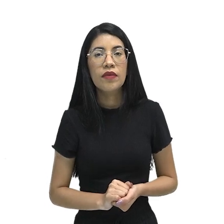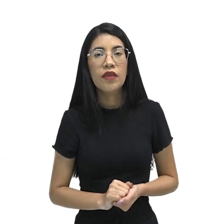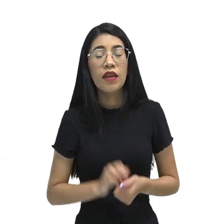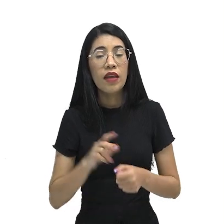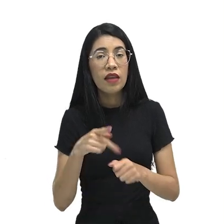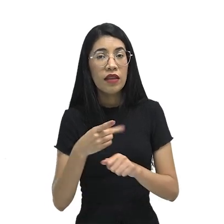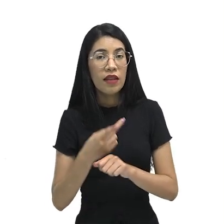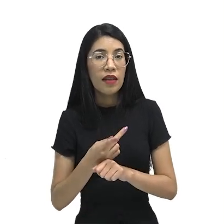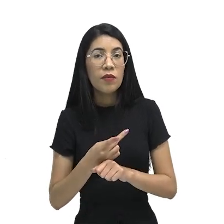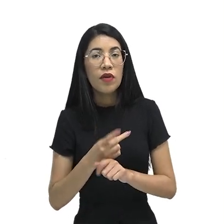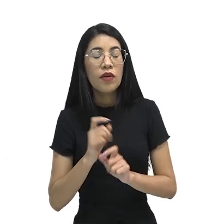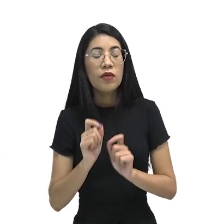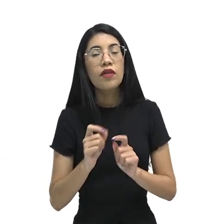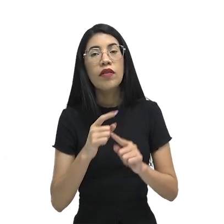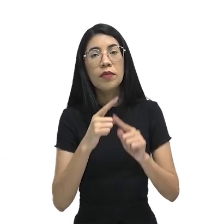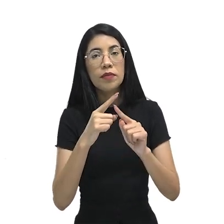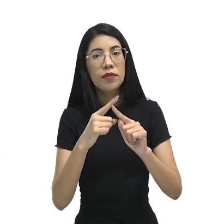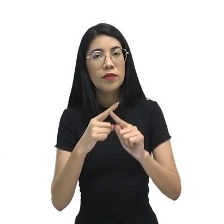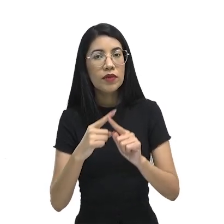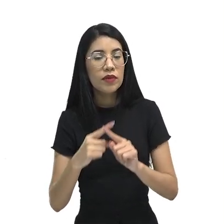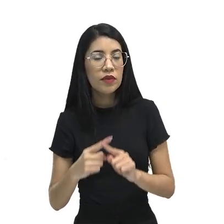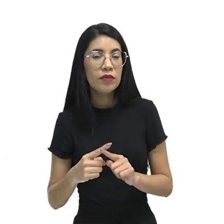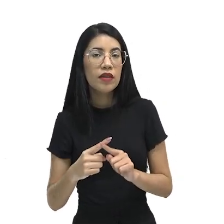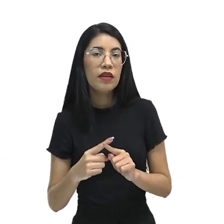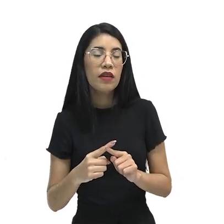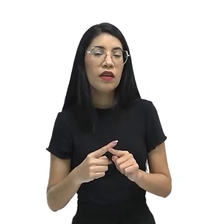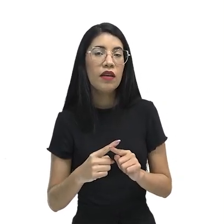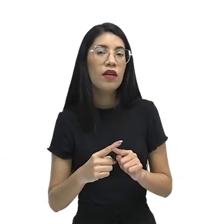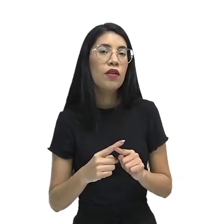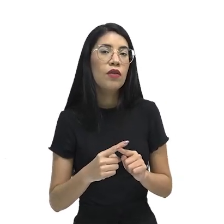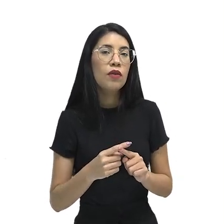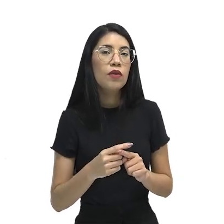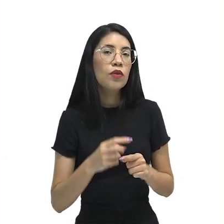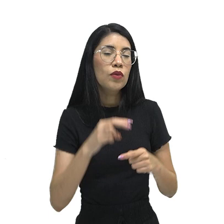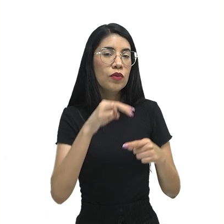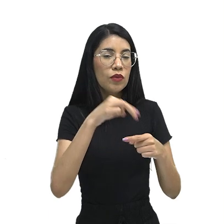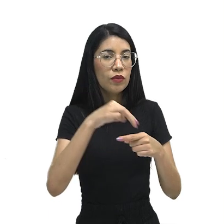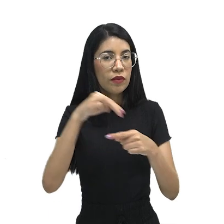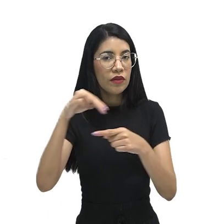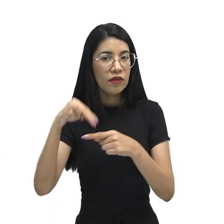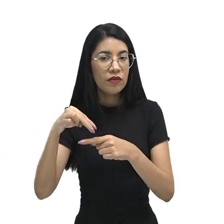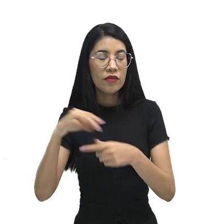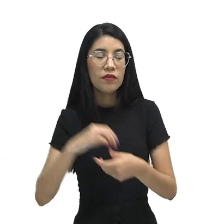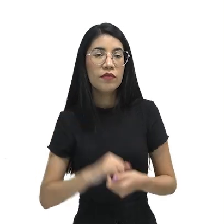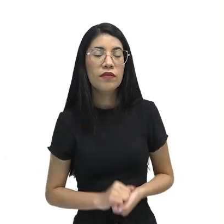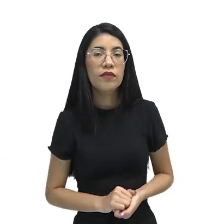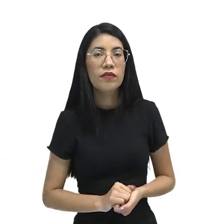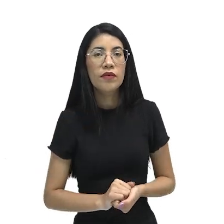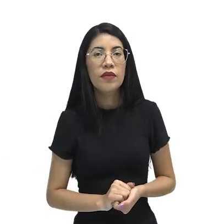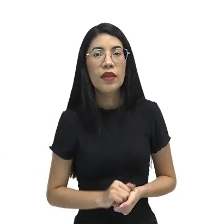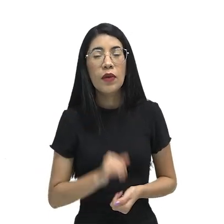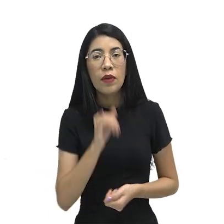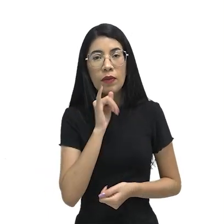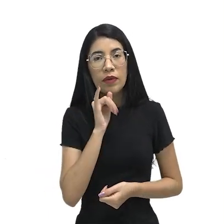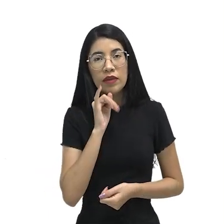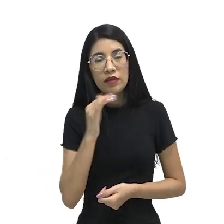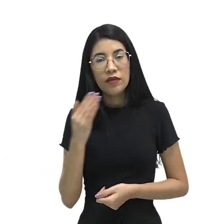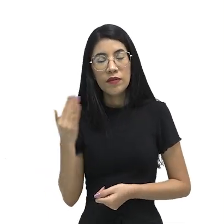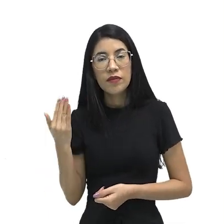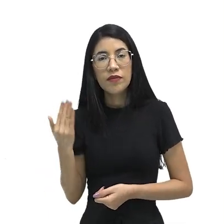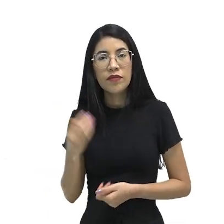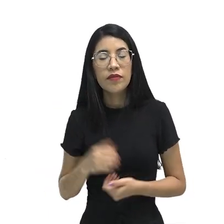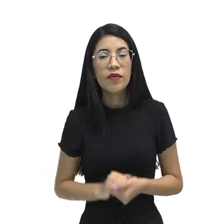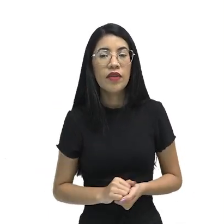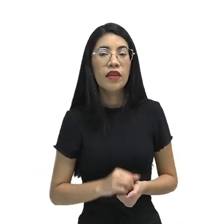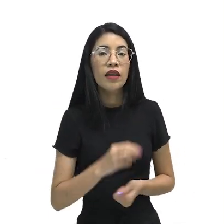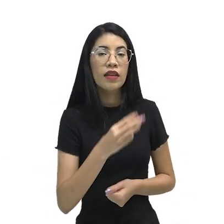vai realizar a multiplicação entre os dois valores lá em cima. Então, veja que lá em cima, primeiro eu tenho